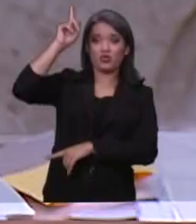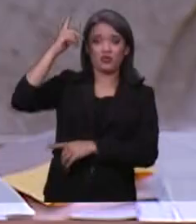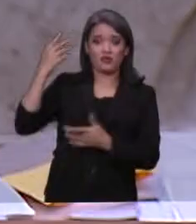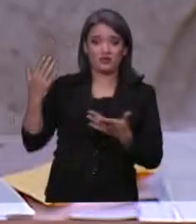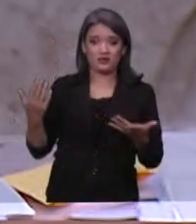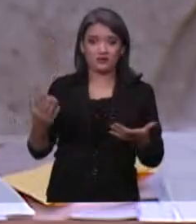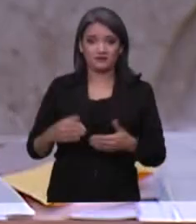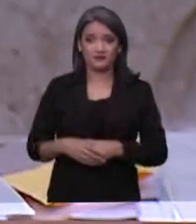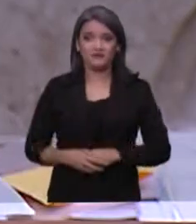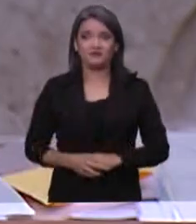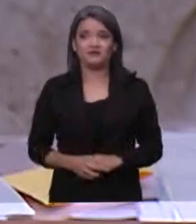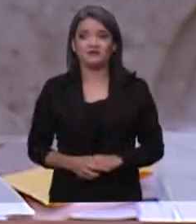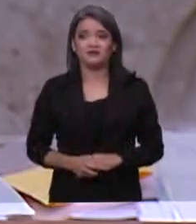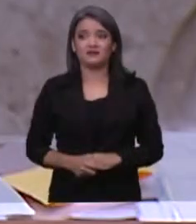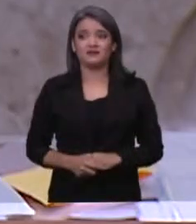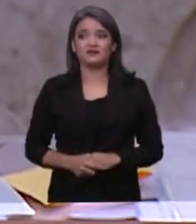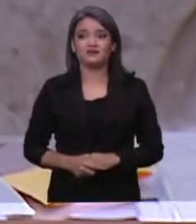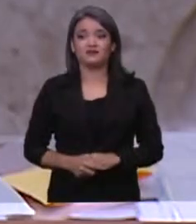avantajado.